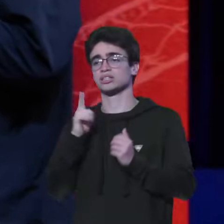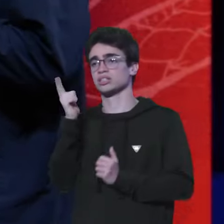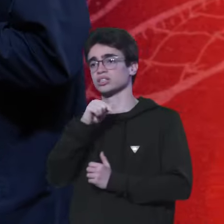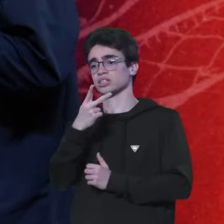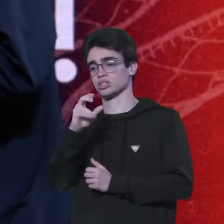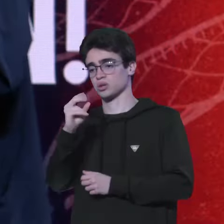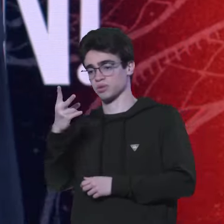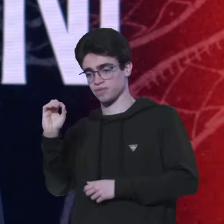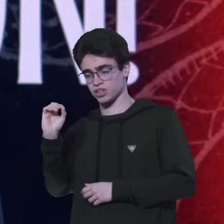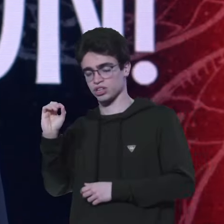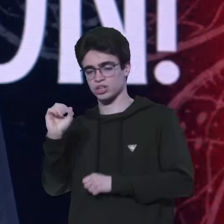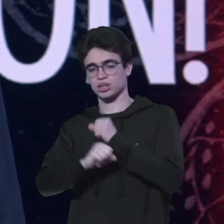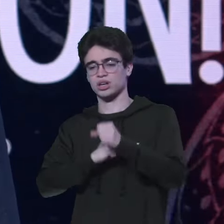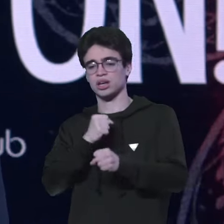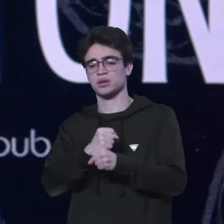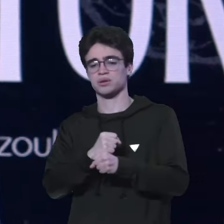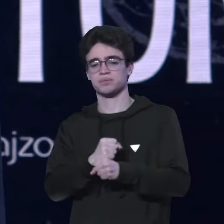2020.